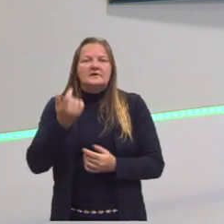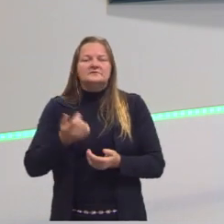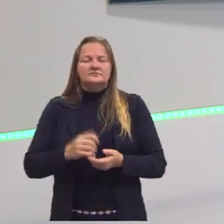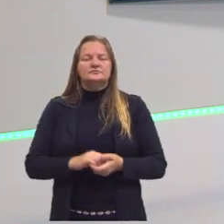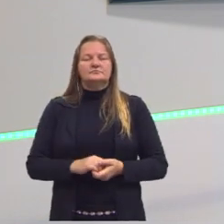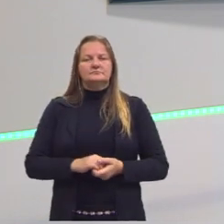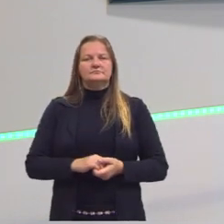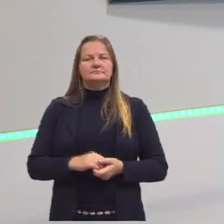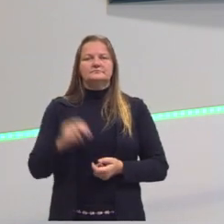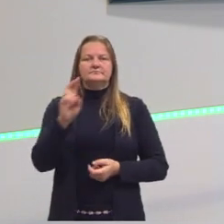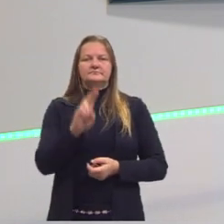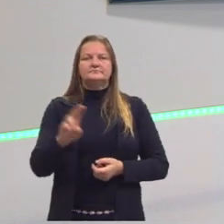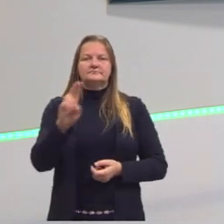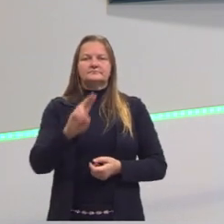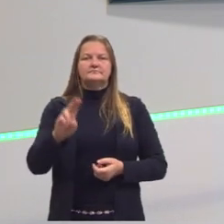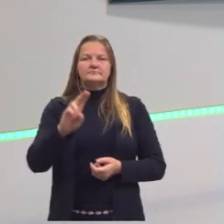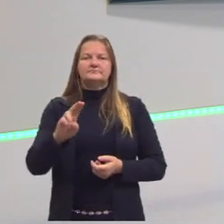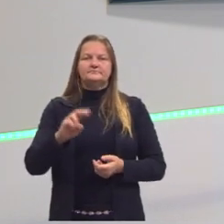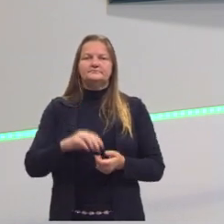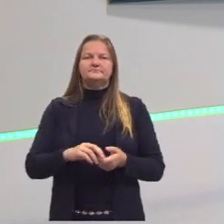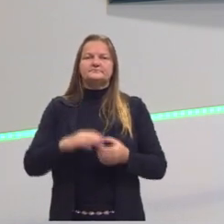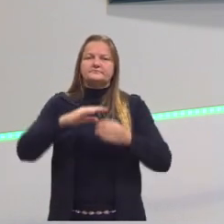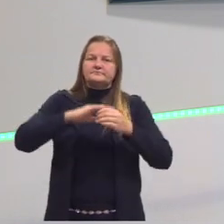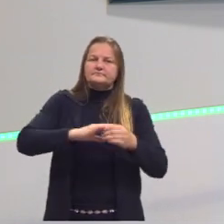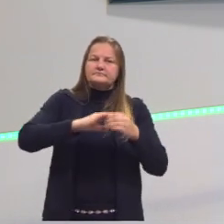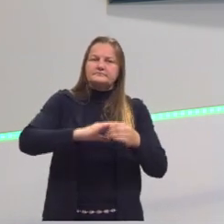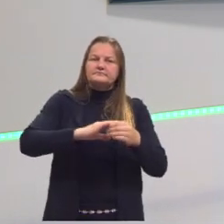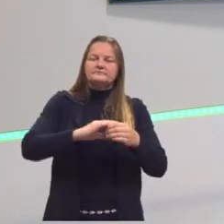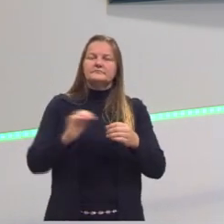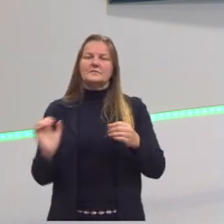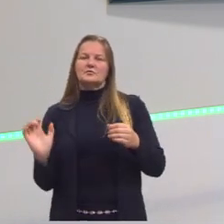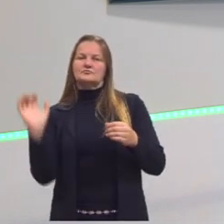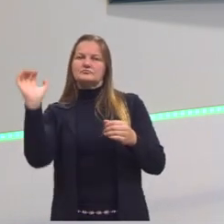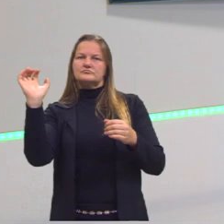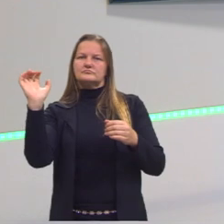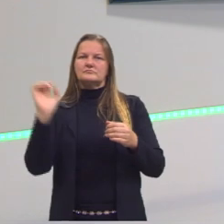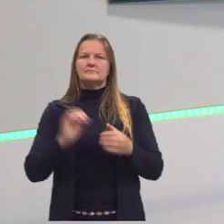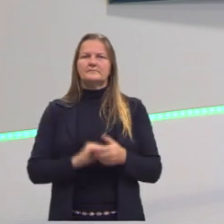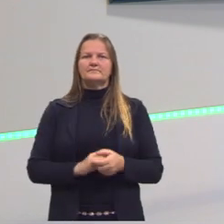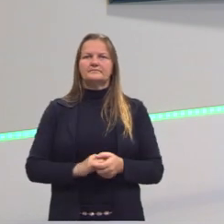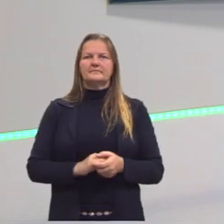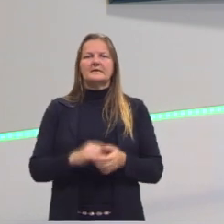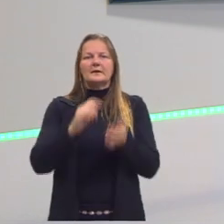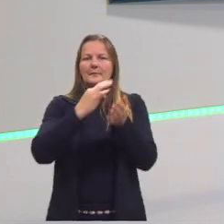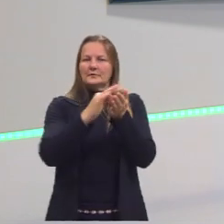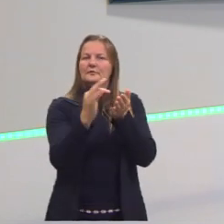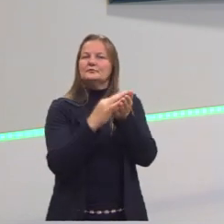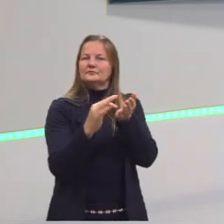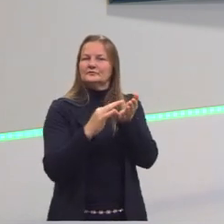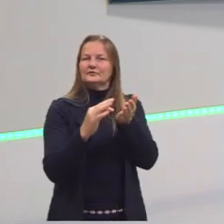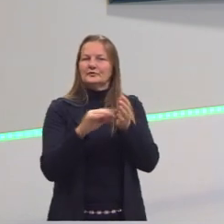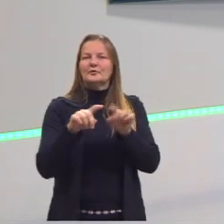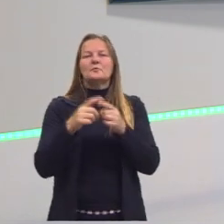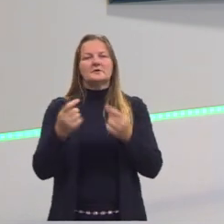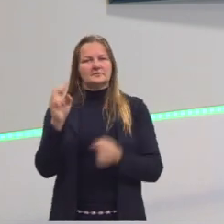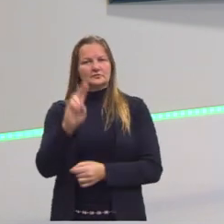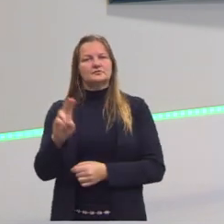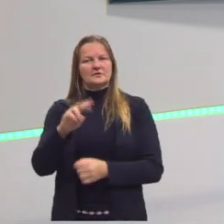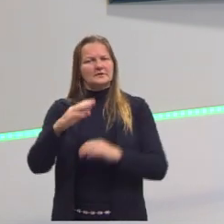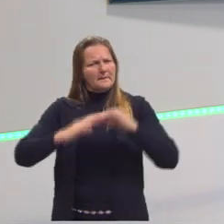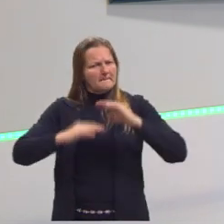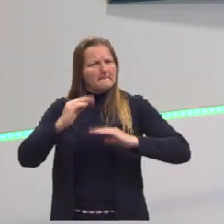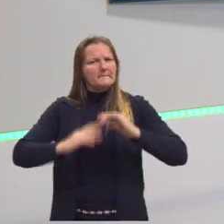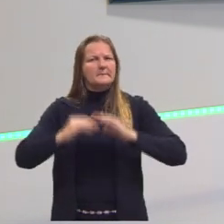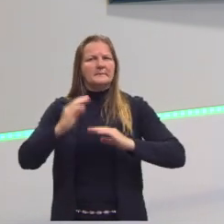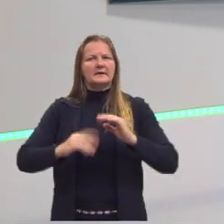fácil utilizando o conceito então de prensa hidráulica né claro que esse aqui é o modelo teórico né mas ele é sim utilizado na